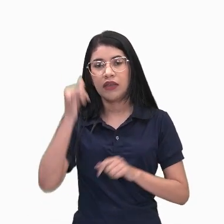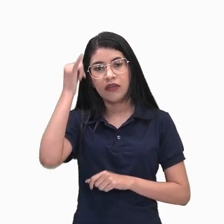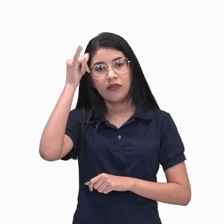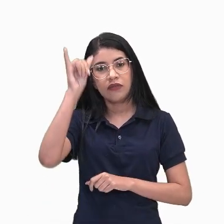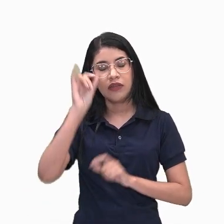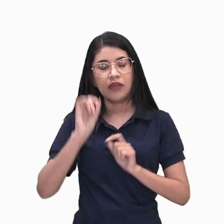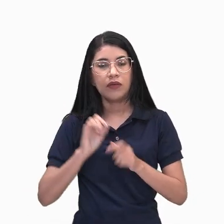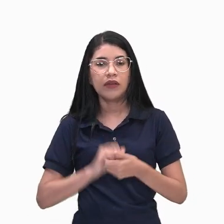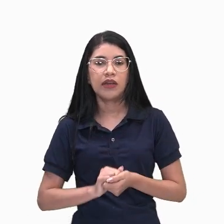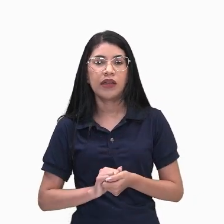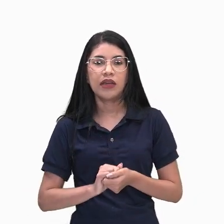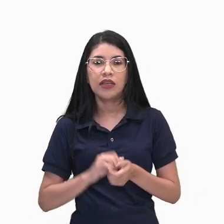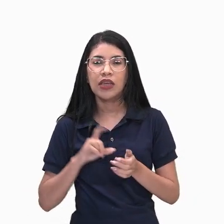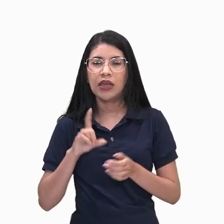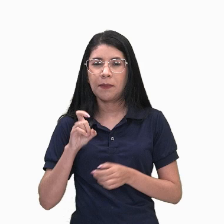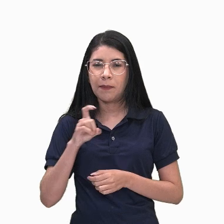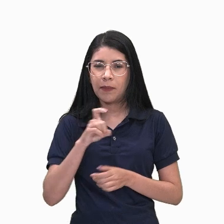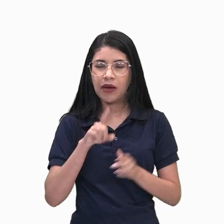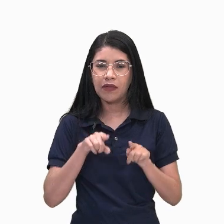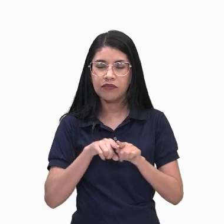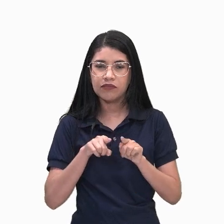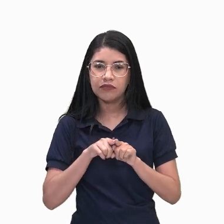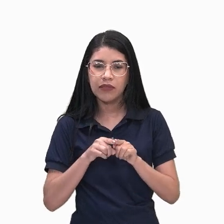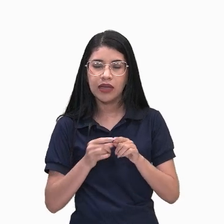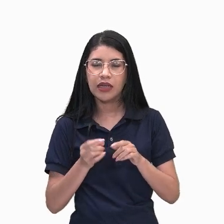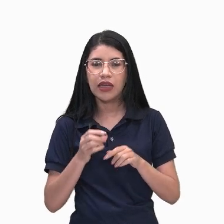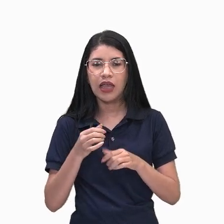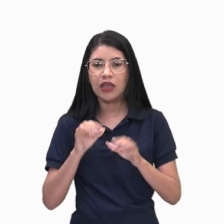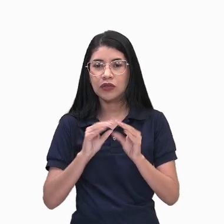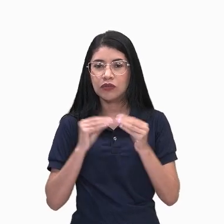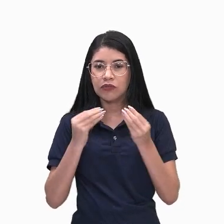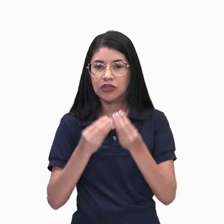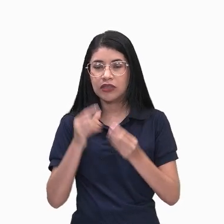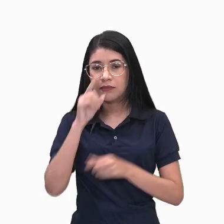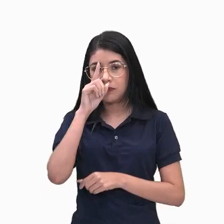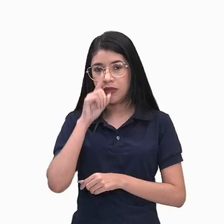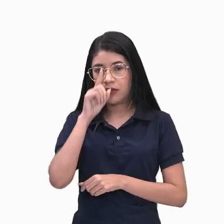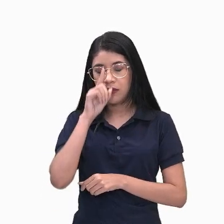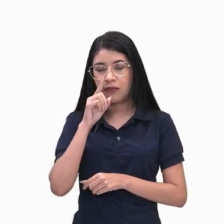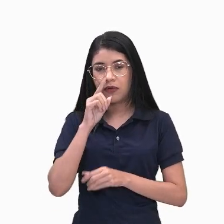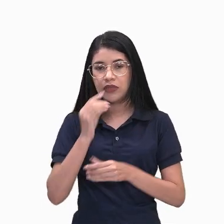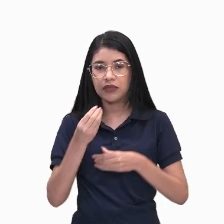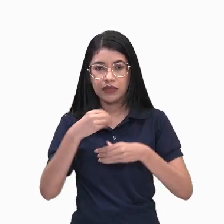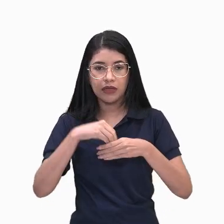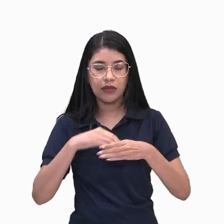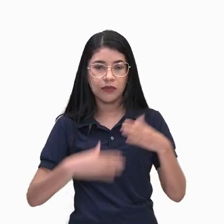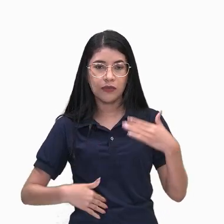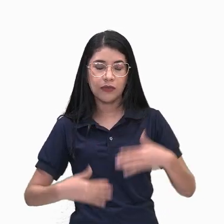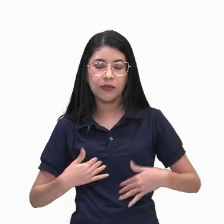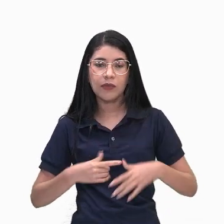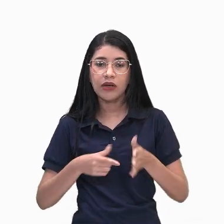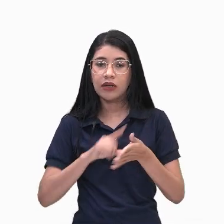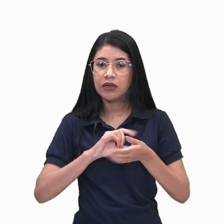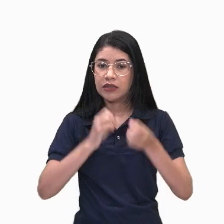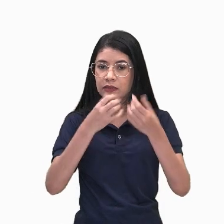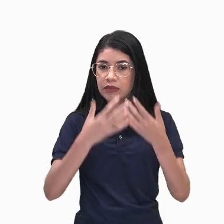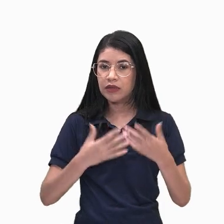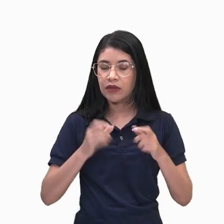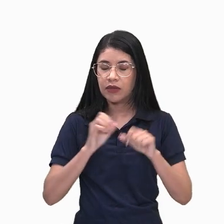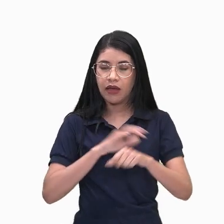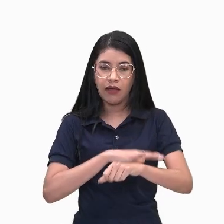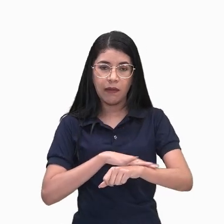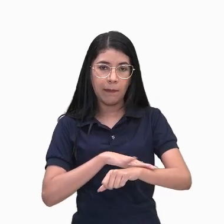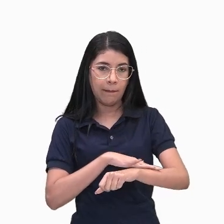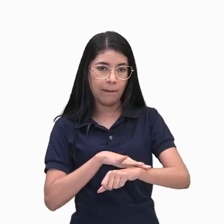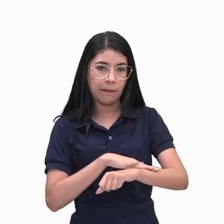a entrada de micro-organismos e substâncias nocivas. Né? Então, como a gente falou anteriormente, falamos do exemplo da pele, a